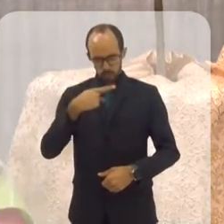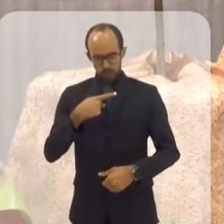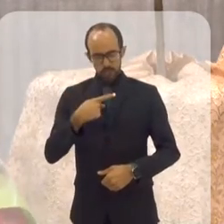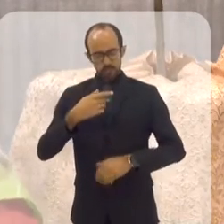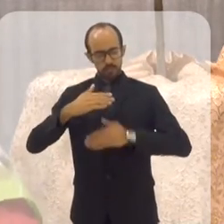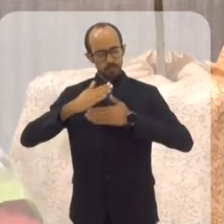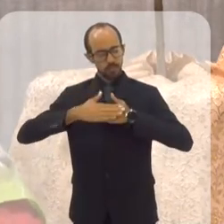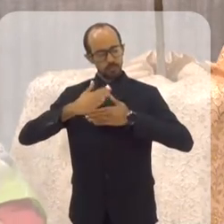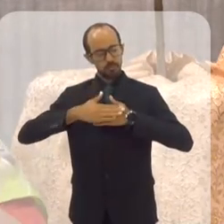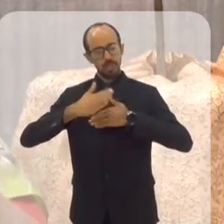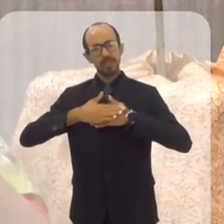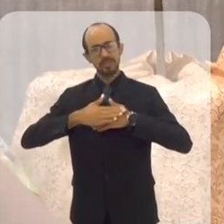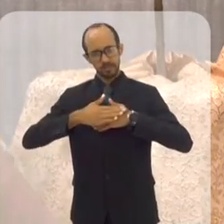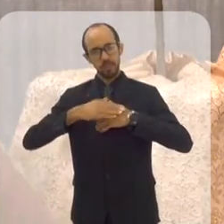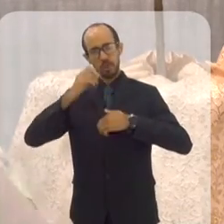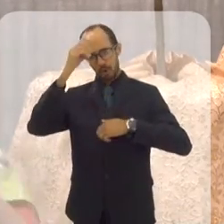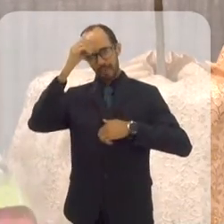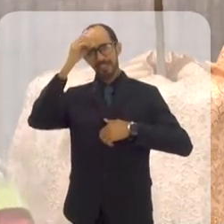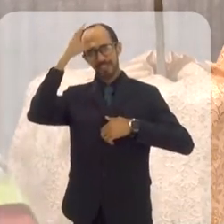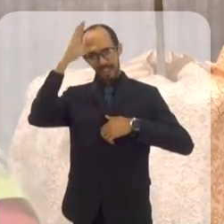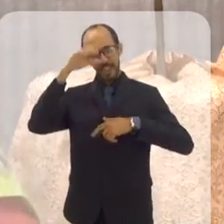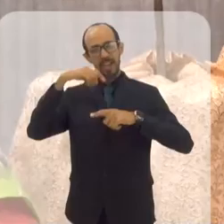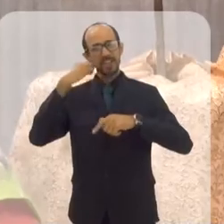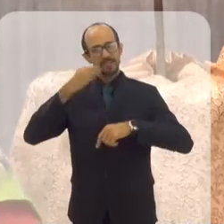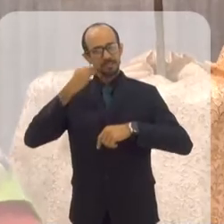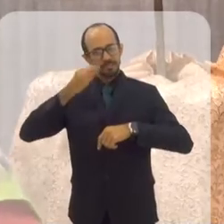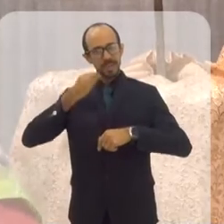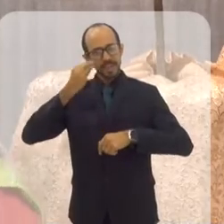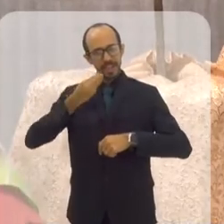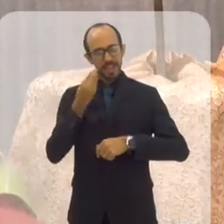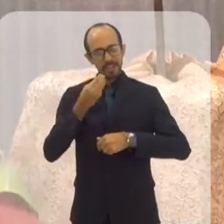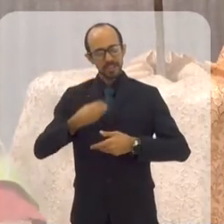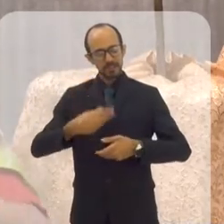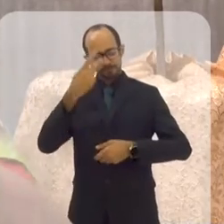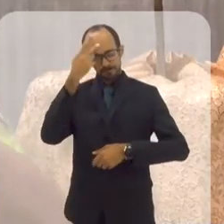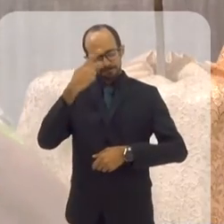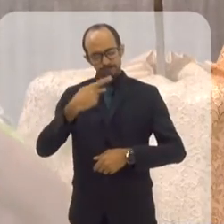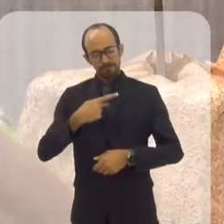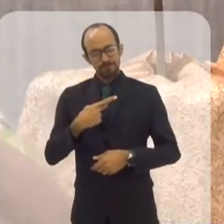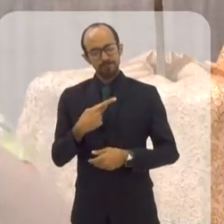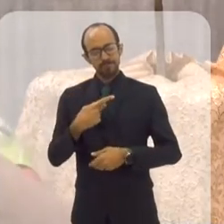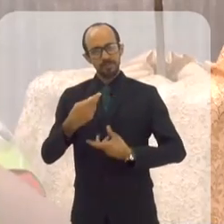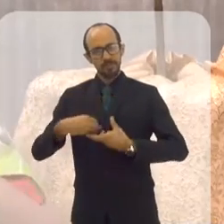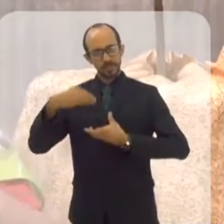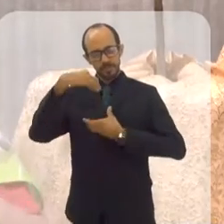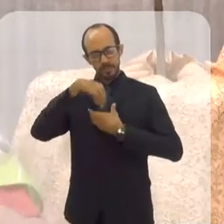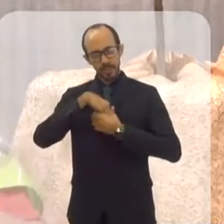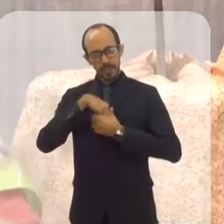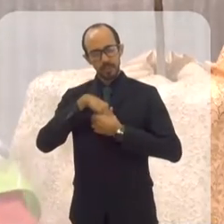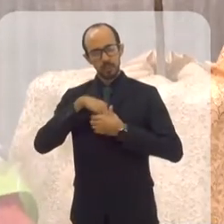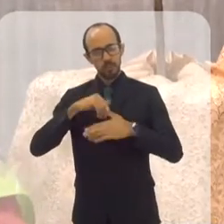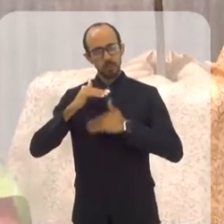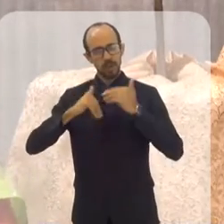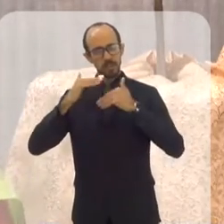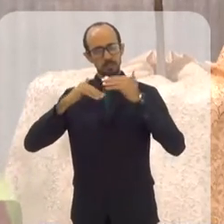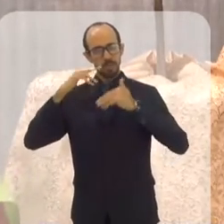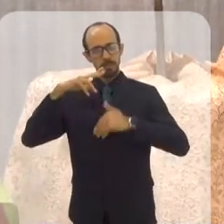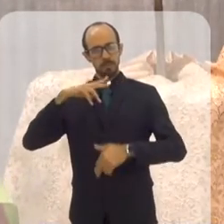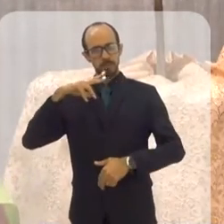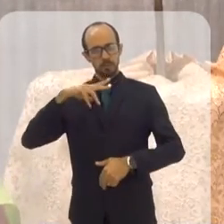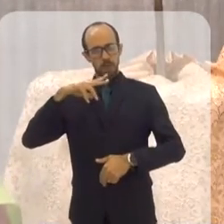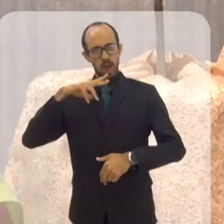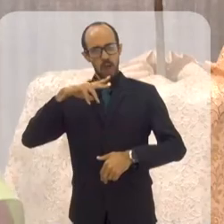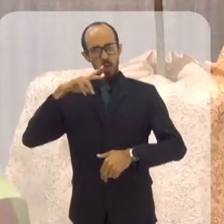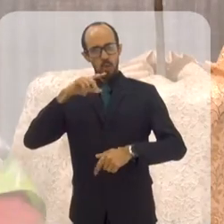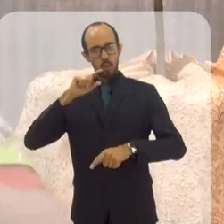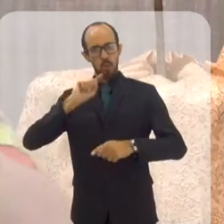aprender a se conhecer a se autoconhecer a experimentar internalizar algumas coisas no seu crescimento